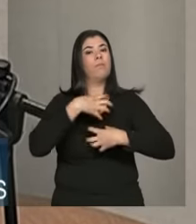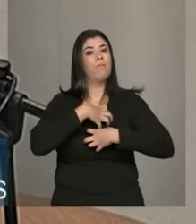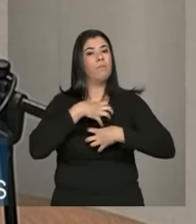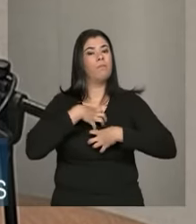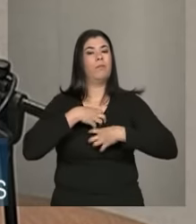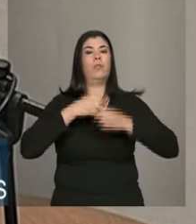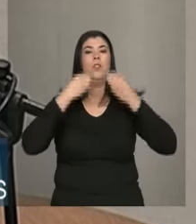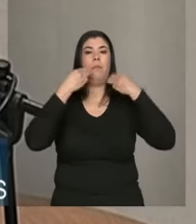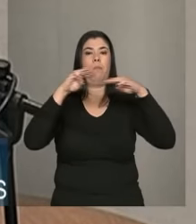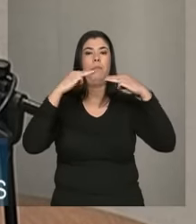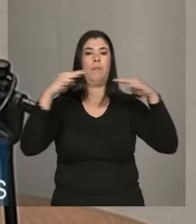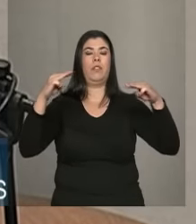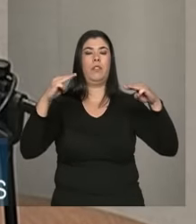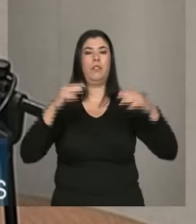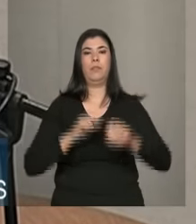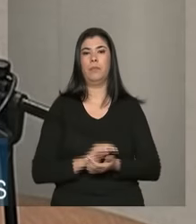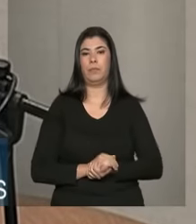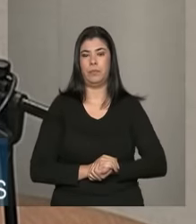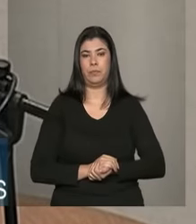propagam